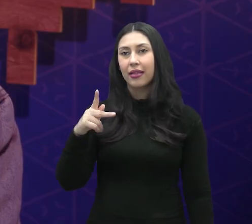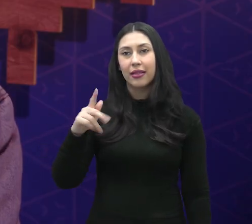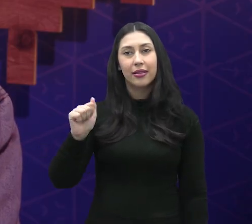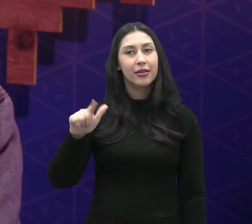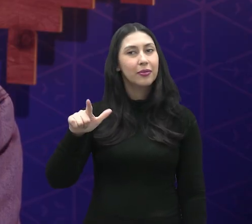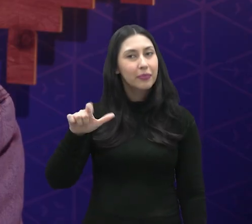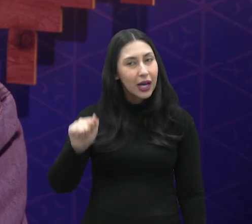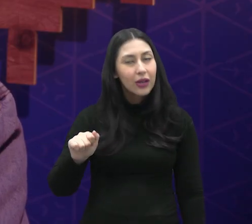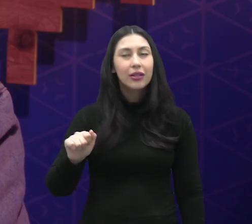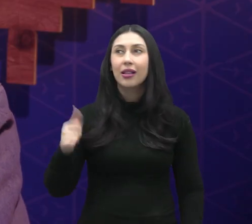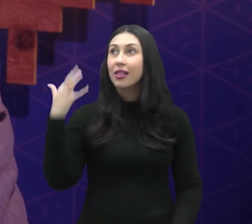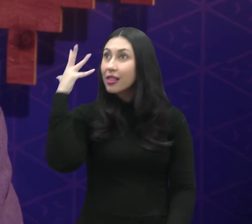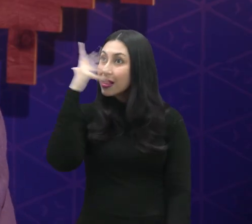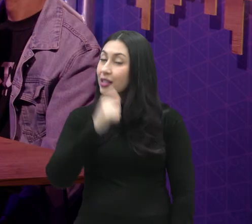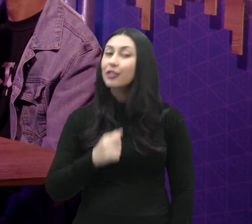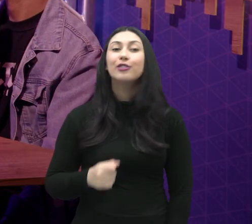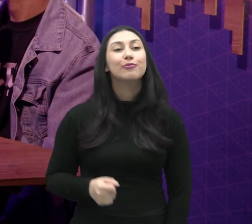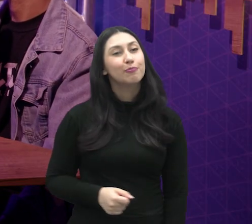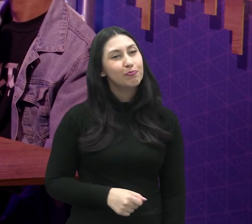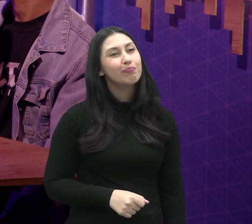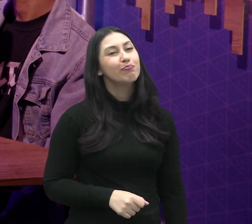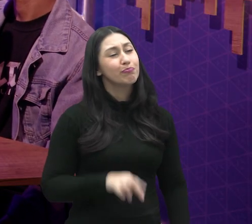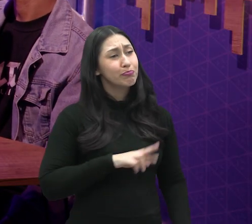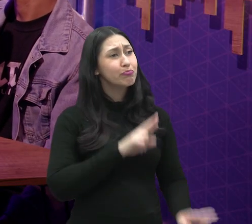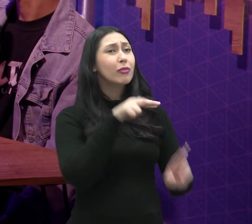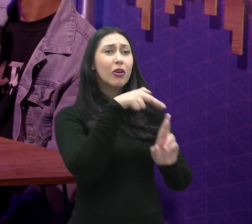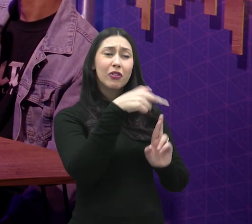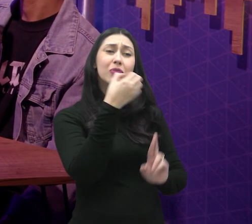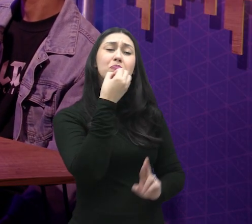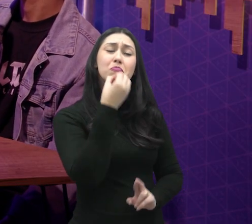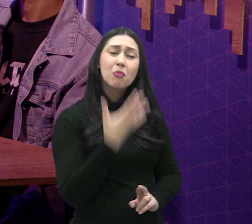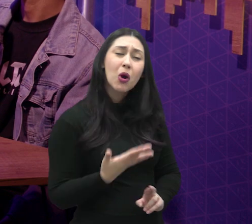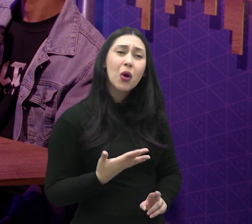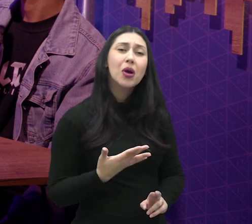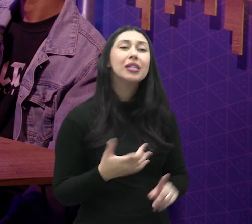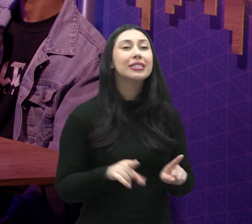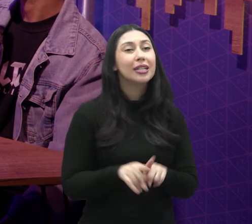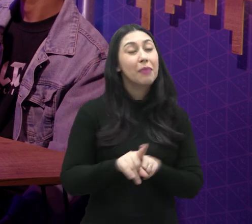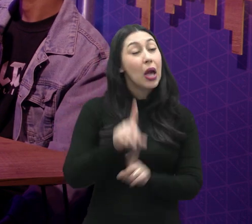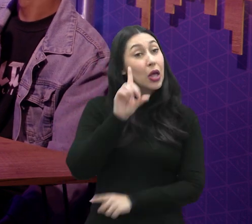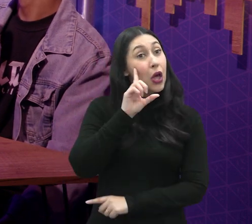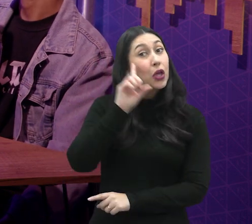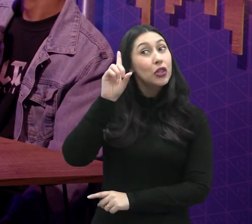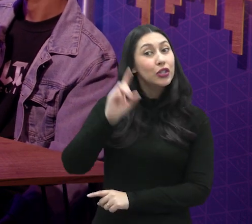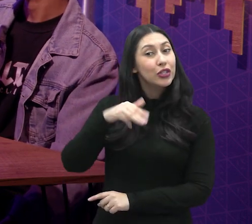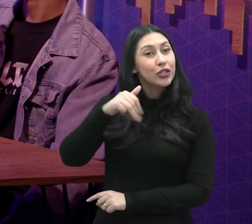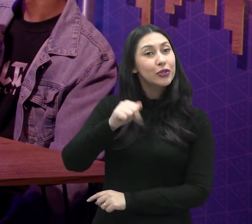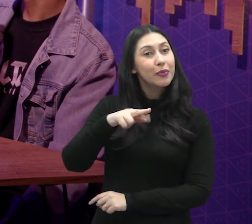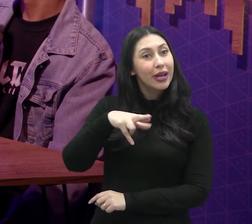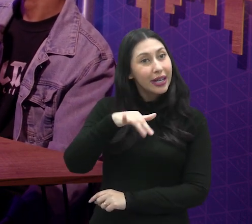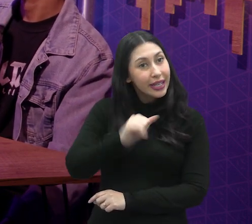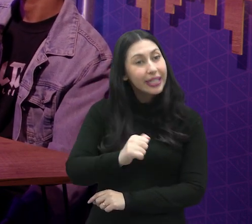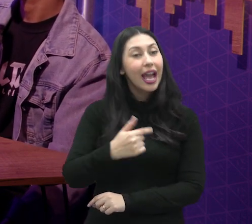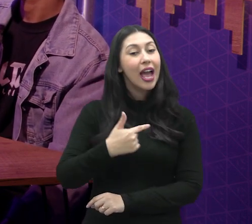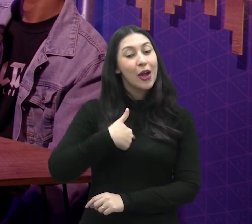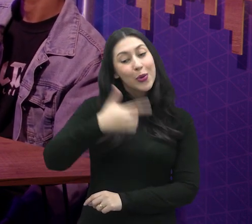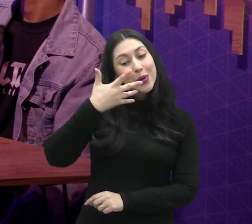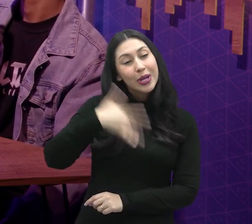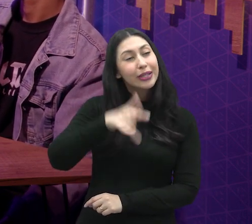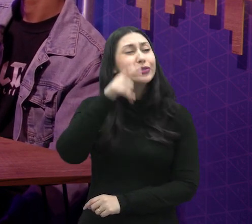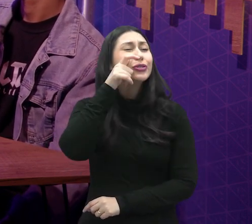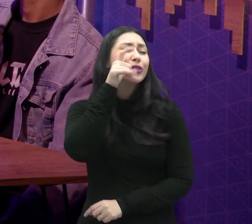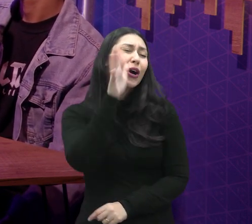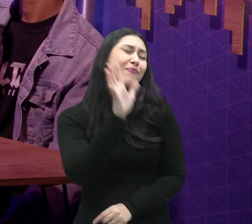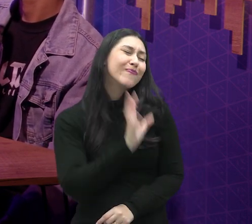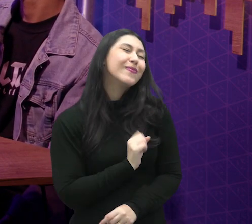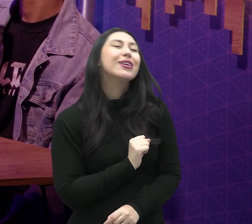também maravilhosa, muito linda. Ai, muitas boas referências. Você falou aí Hoje é Dia de Maria. Eu lembro de assistir quando eu era criança. Eu